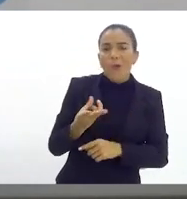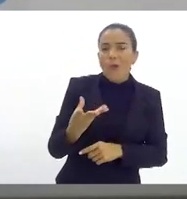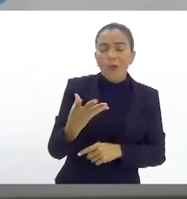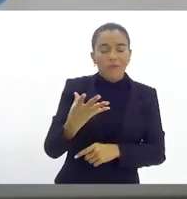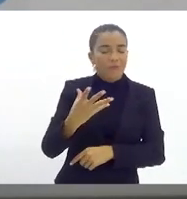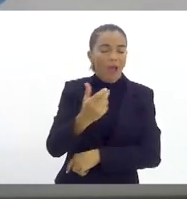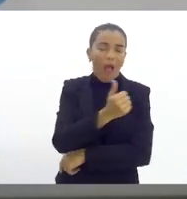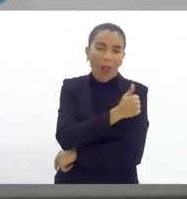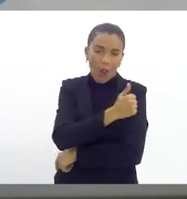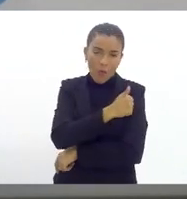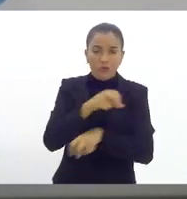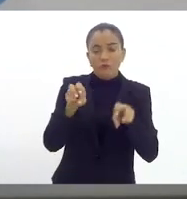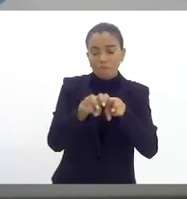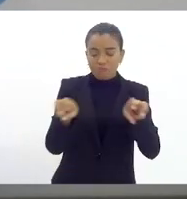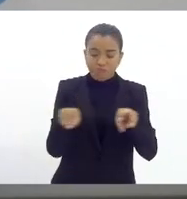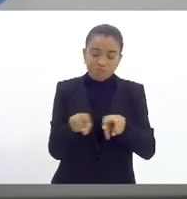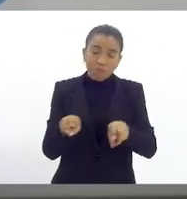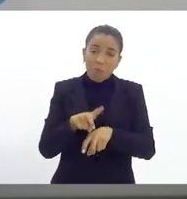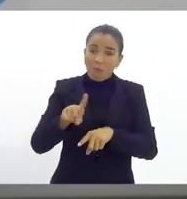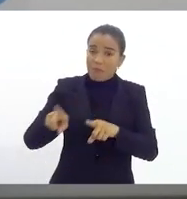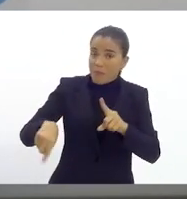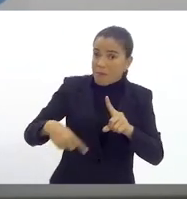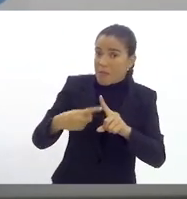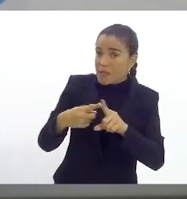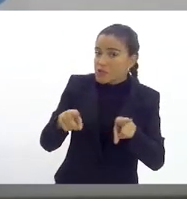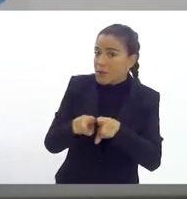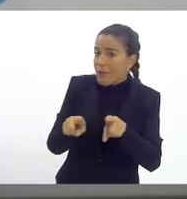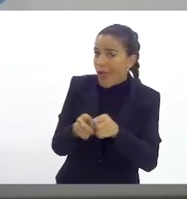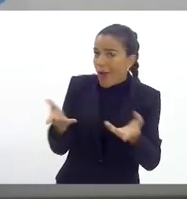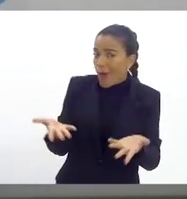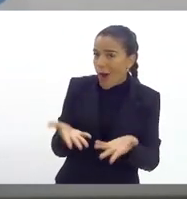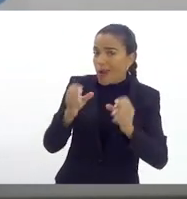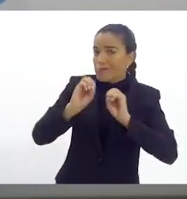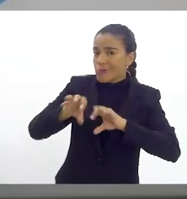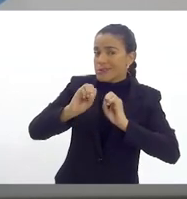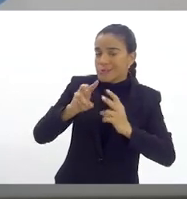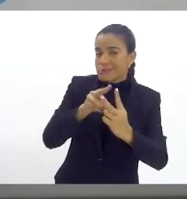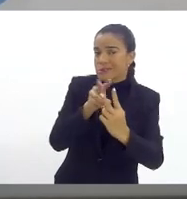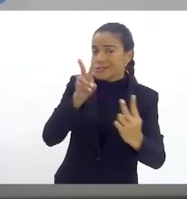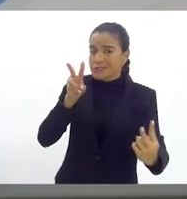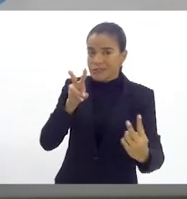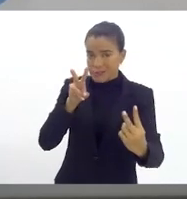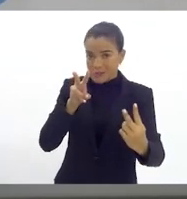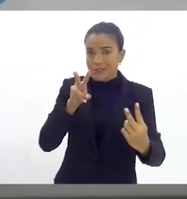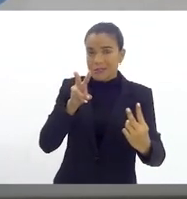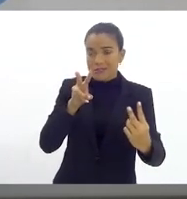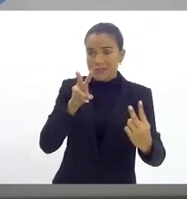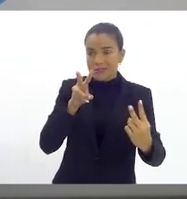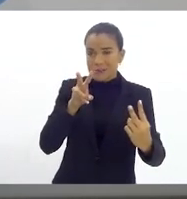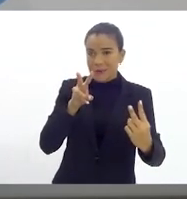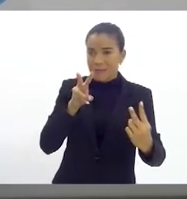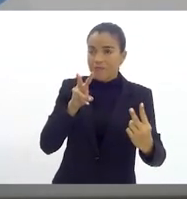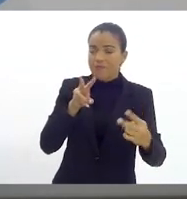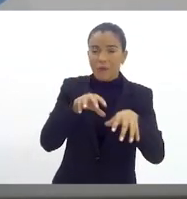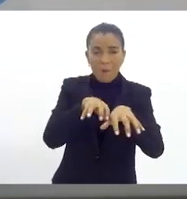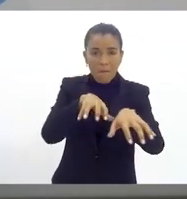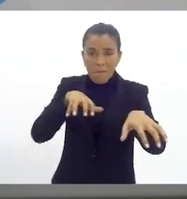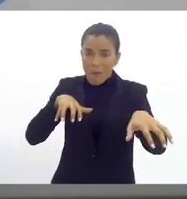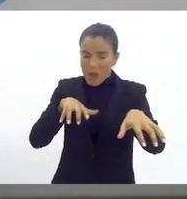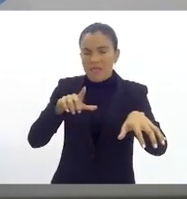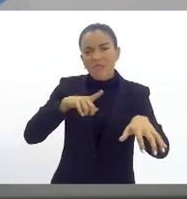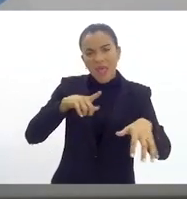por pela implementação do sistema de ensino à distância né isso tem diversos